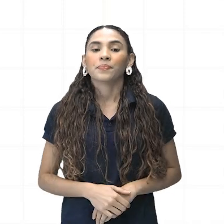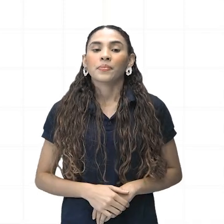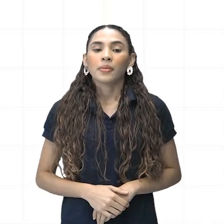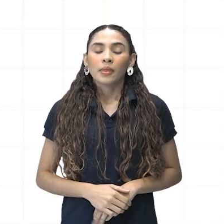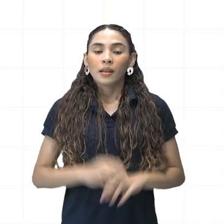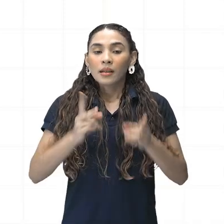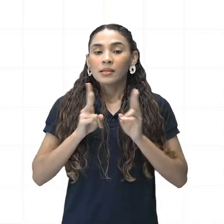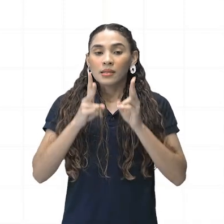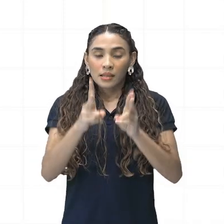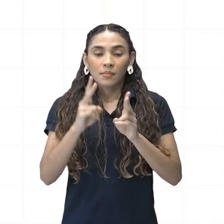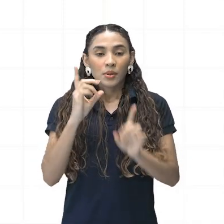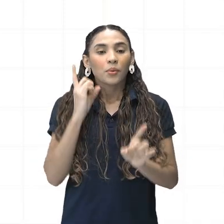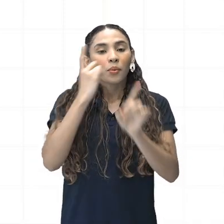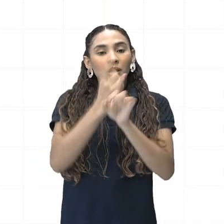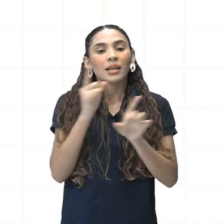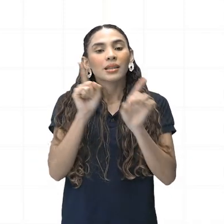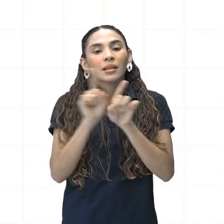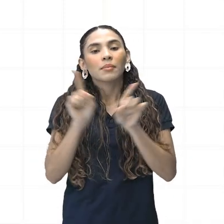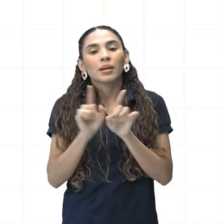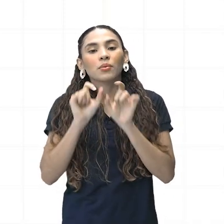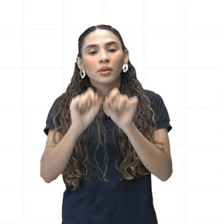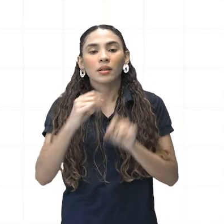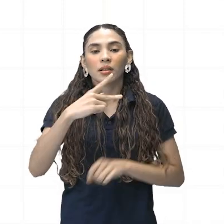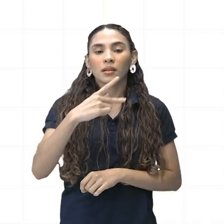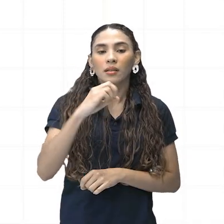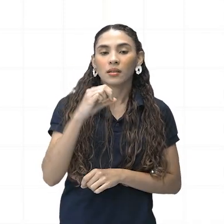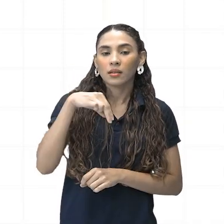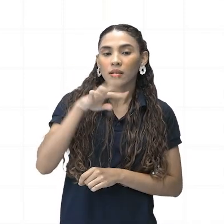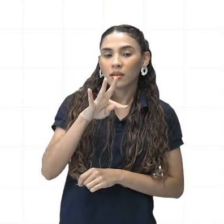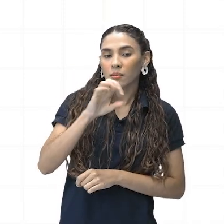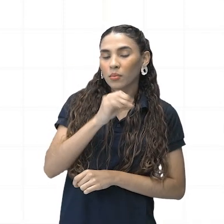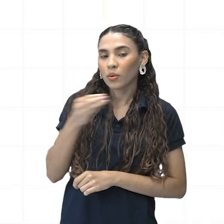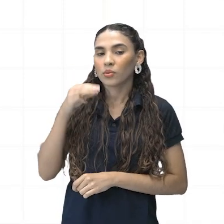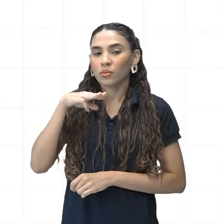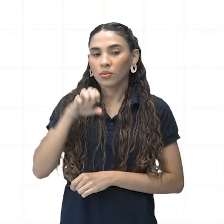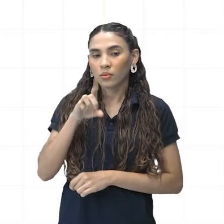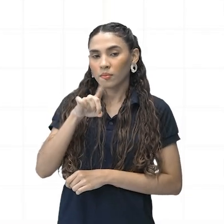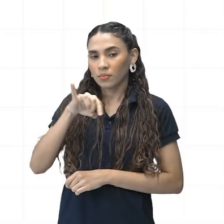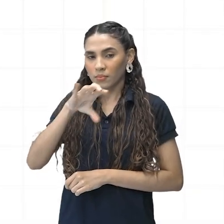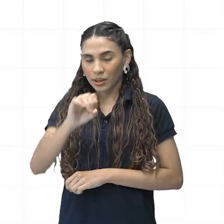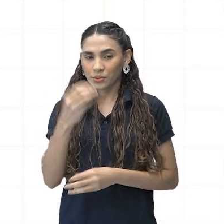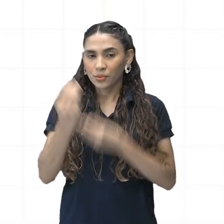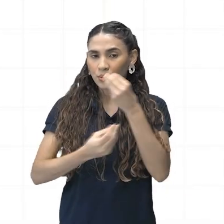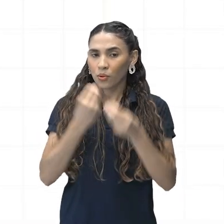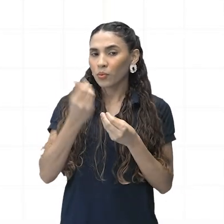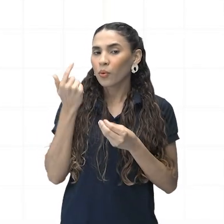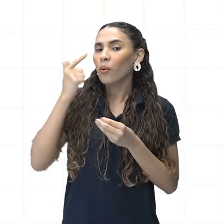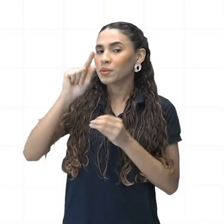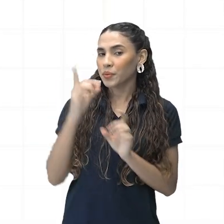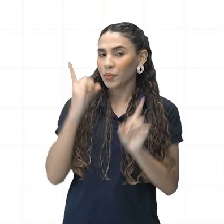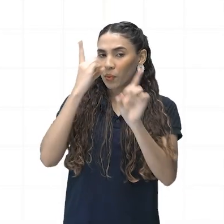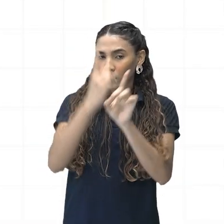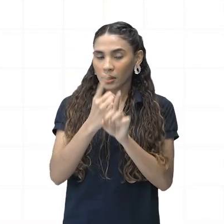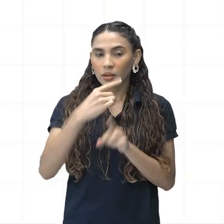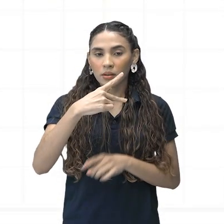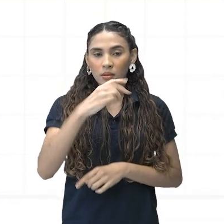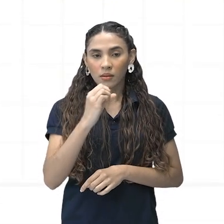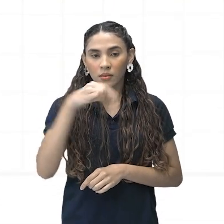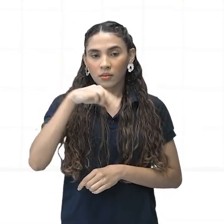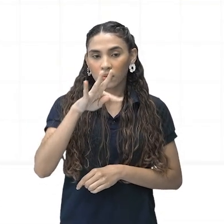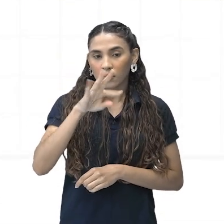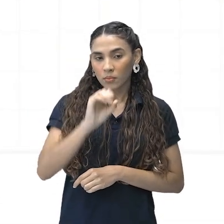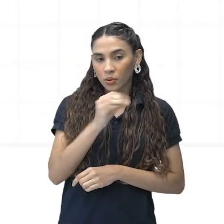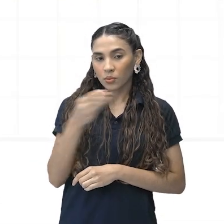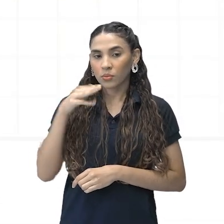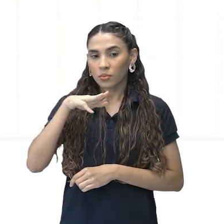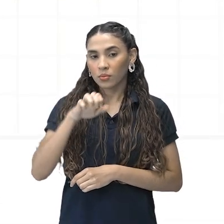gente sempre determinar o ponto médio. Como que eu faço para determinar o ponto médio da classe, professor?